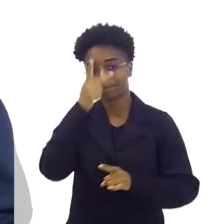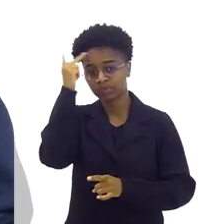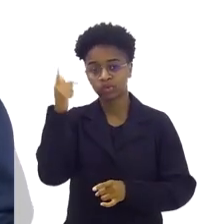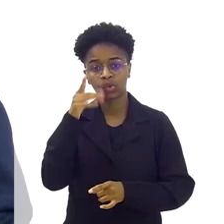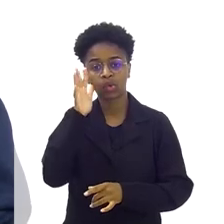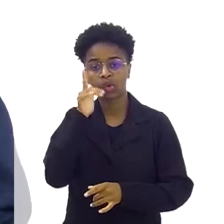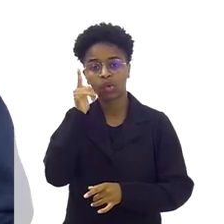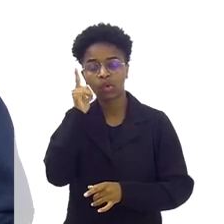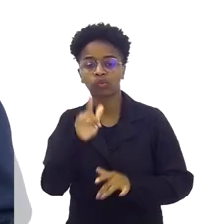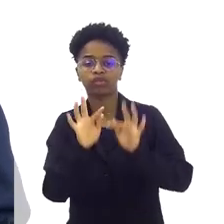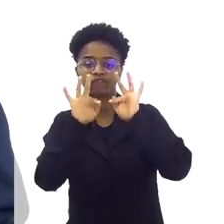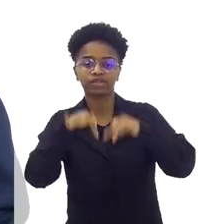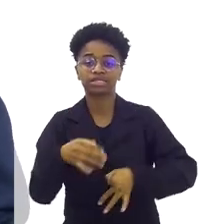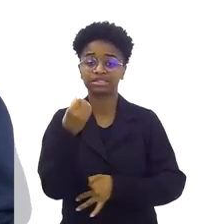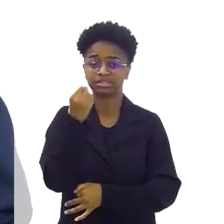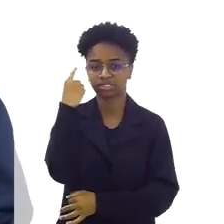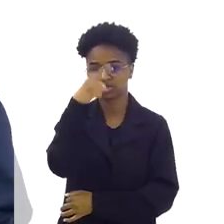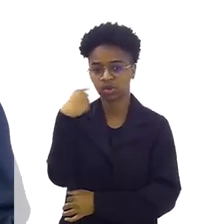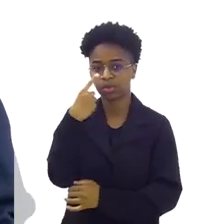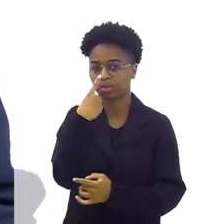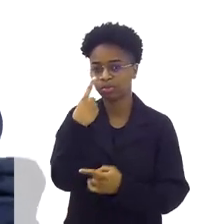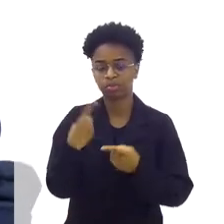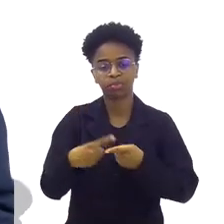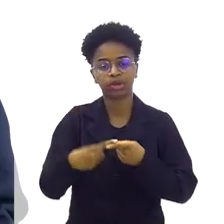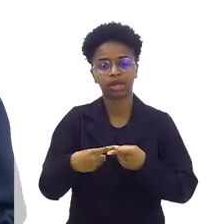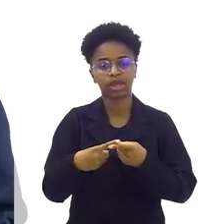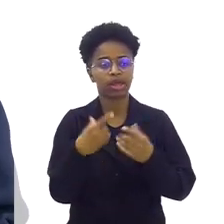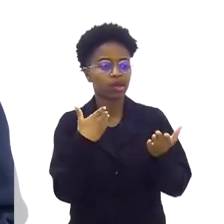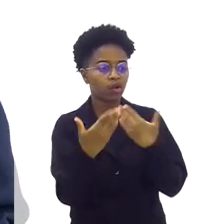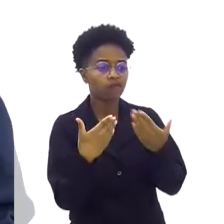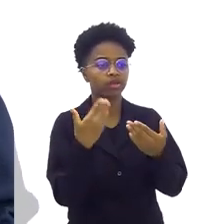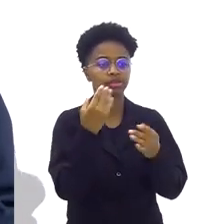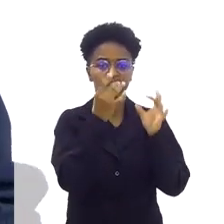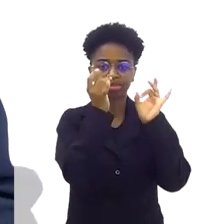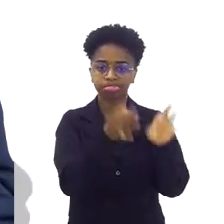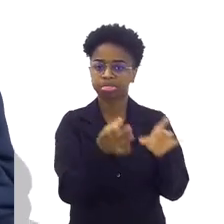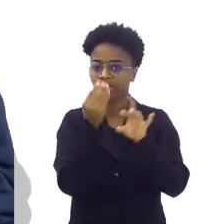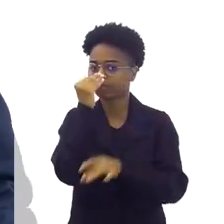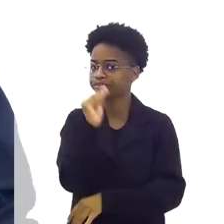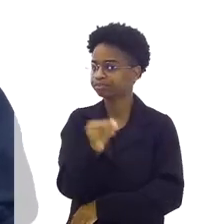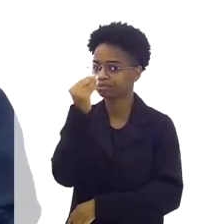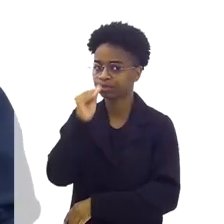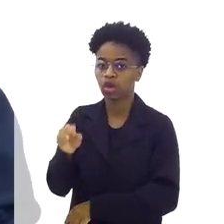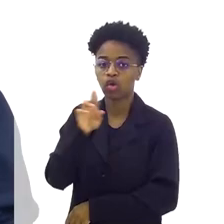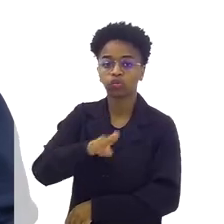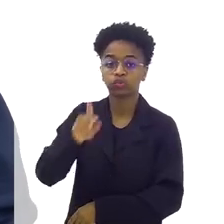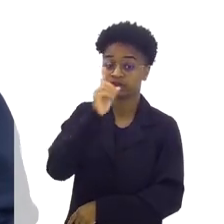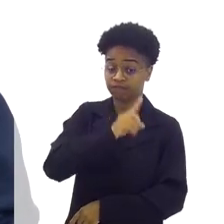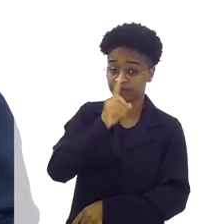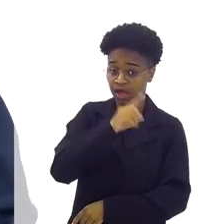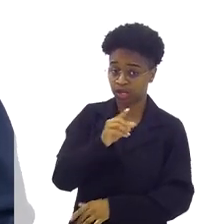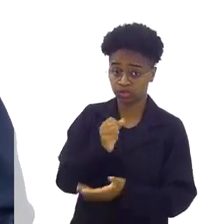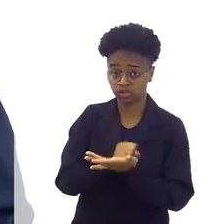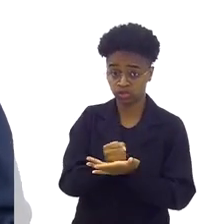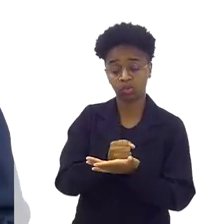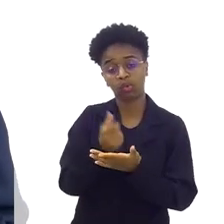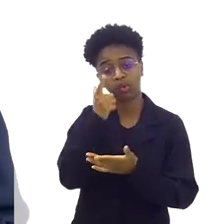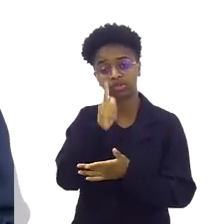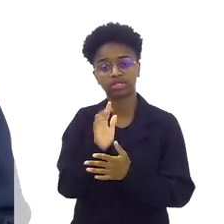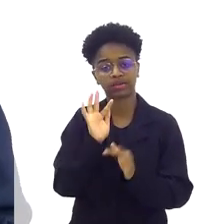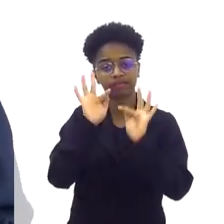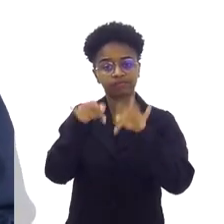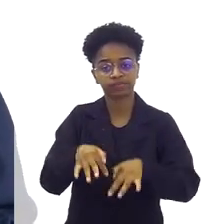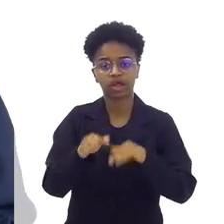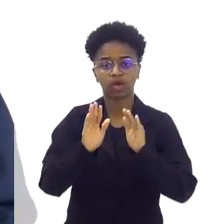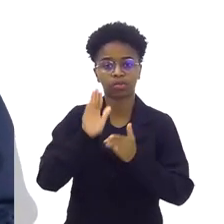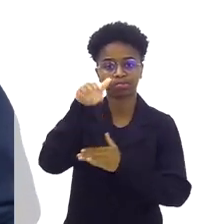pessoa zera em 6 horas, em 10 horas, porque ele ignora todos os diálogos, ele pula, ele vai usando as falhas do jogo para chegar no